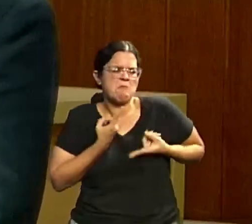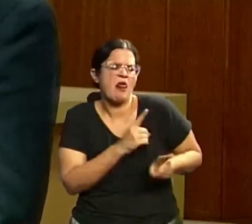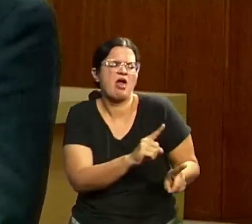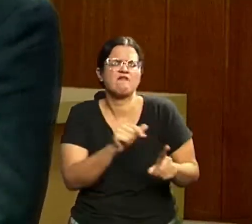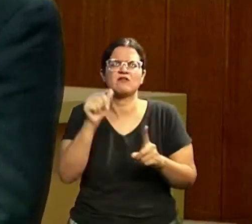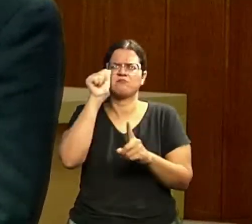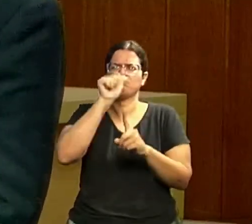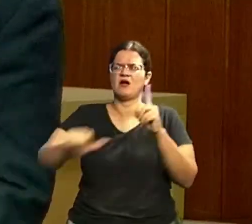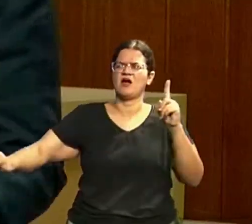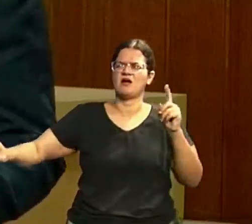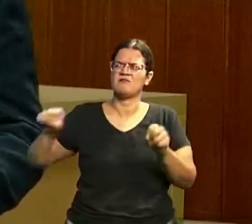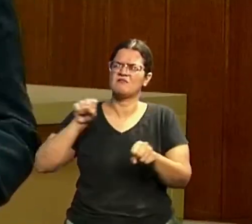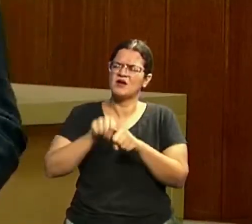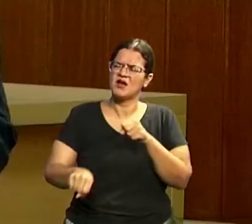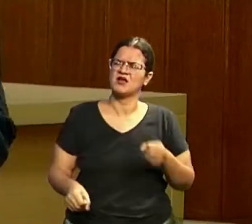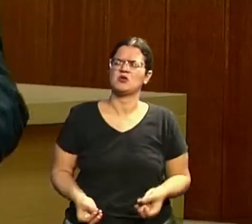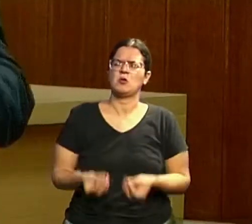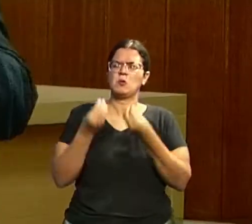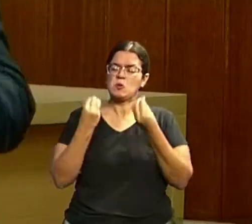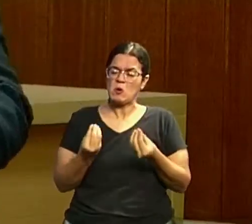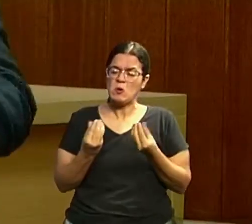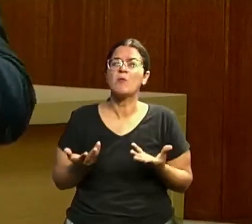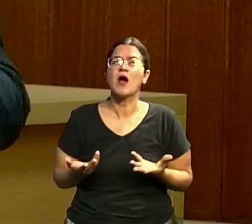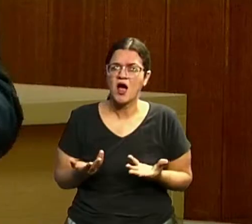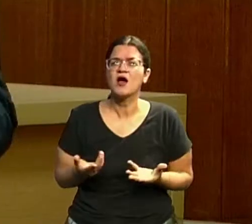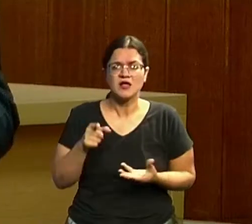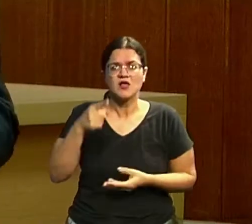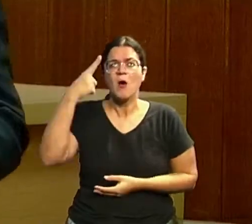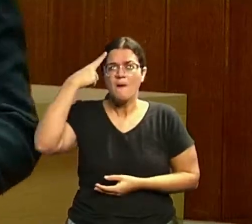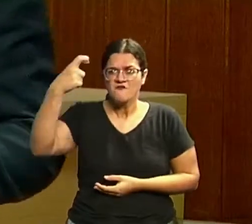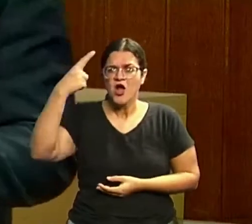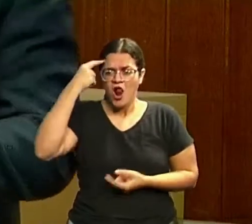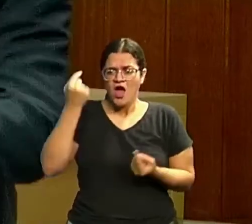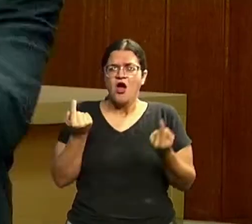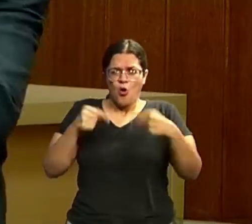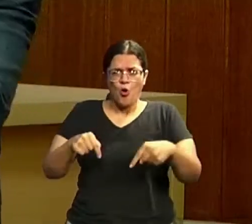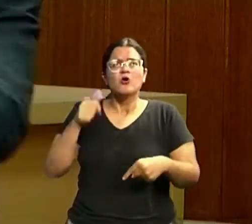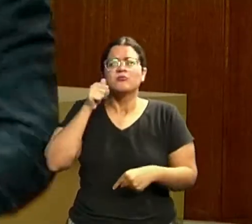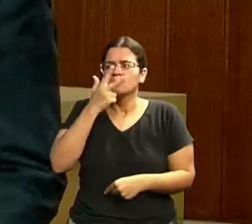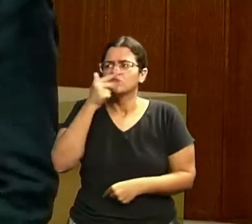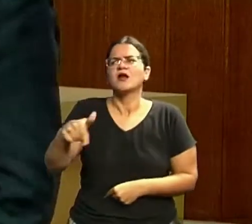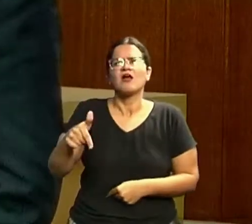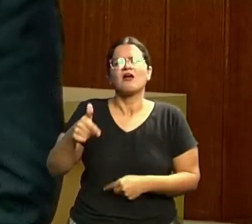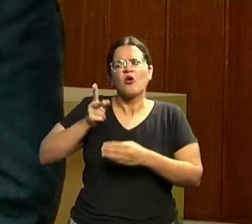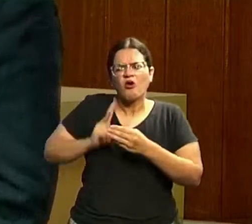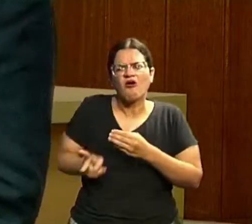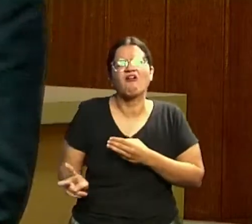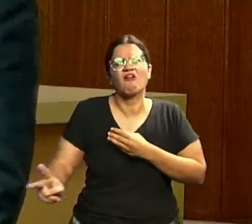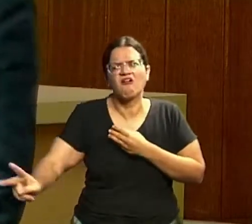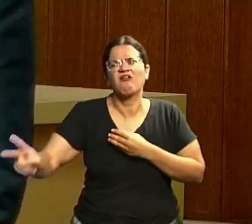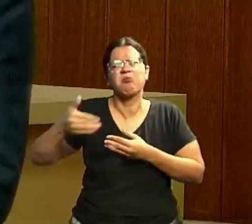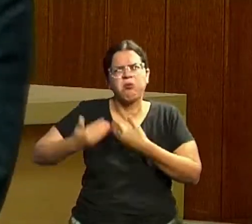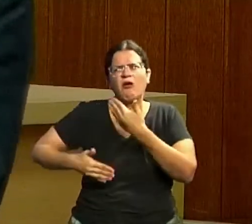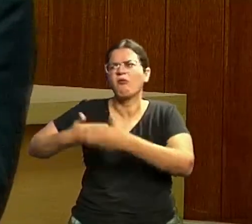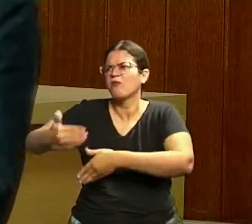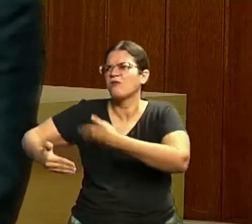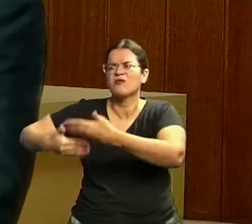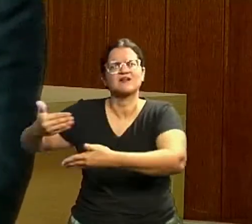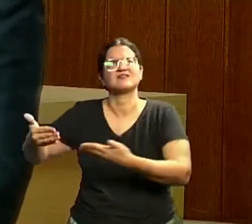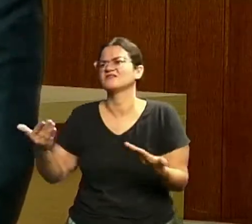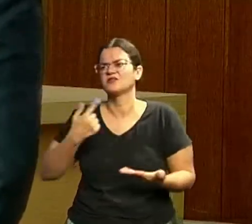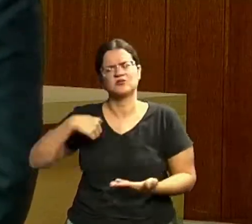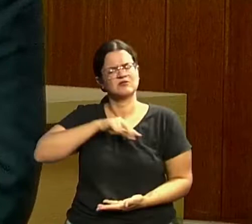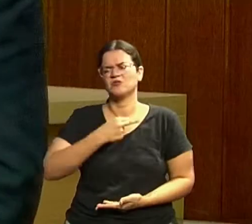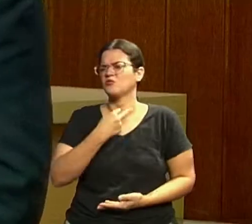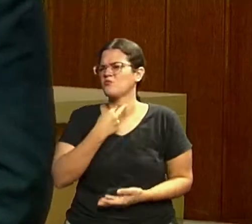provocando feminicídio. Isso prova que a violência contra as mulheres está se reproduzindo e ainda vai mais um tempo. Por